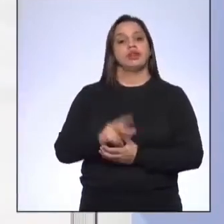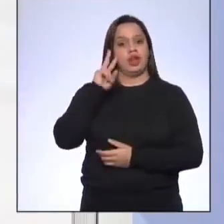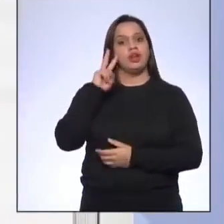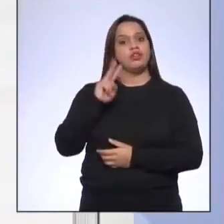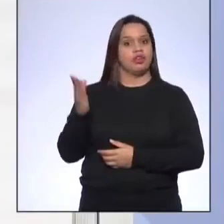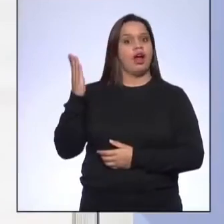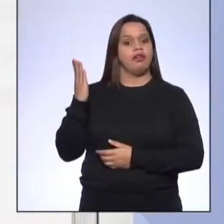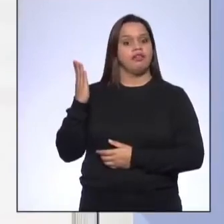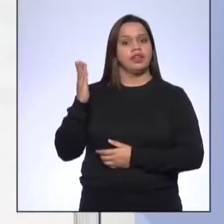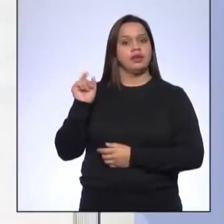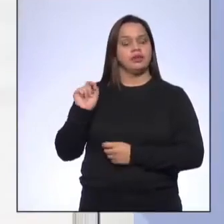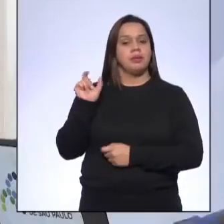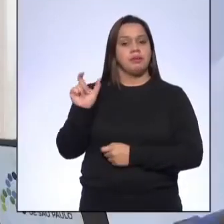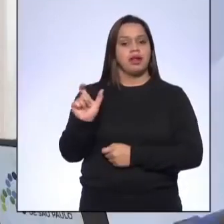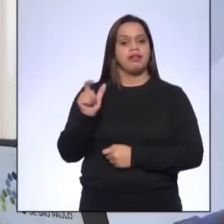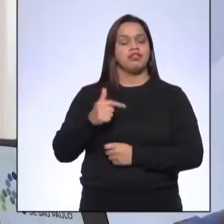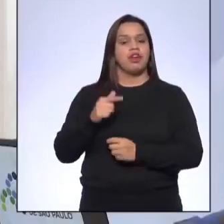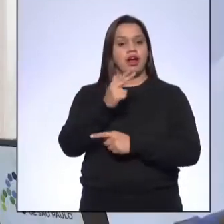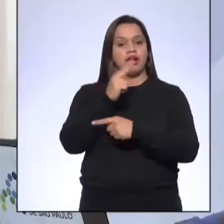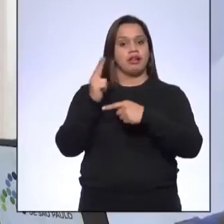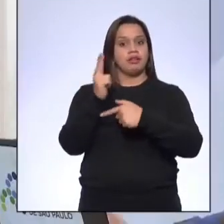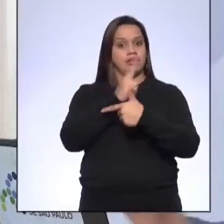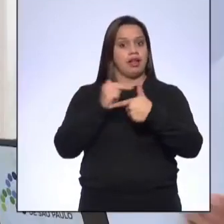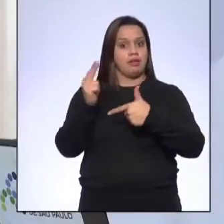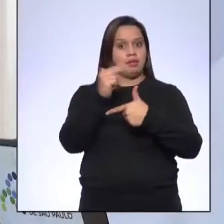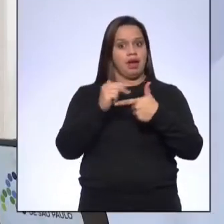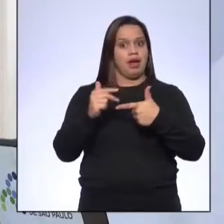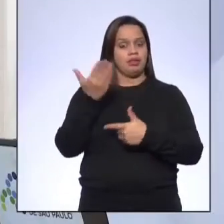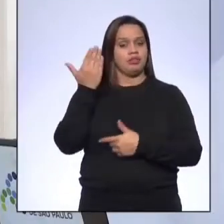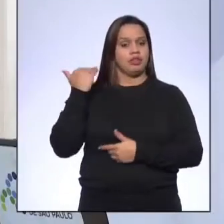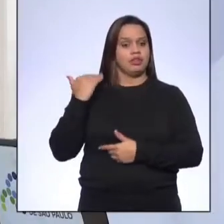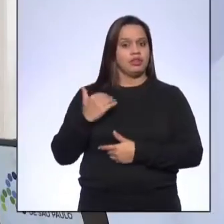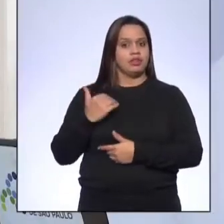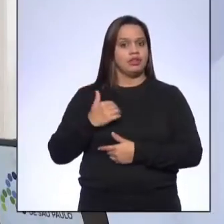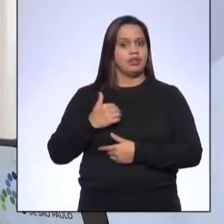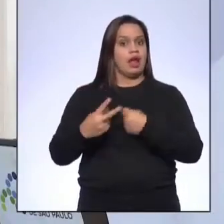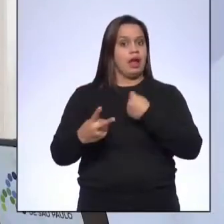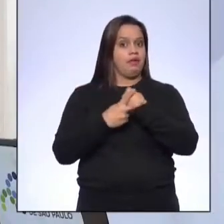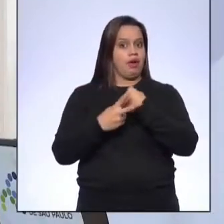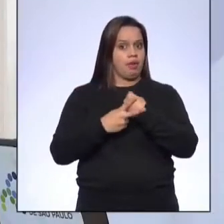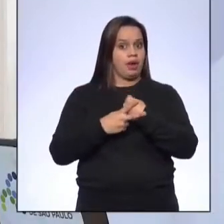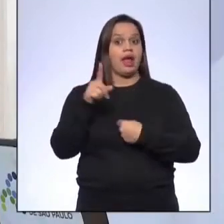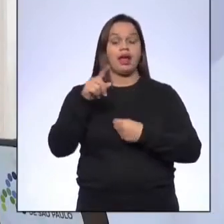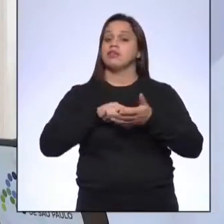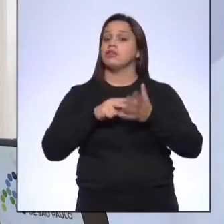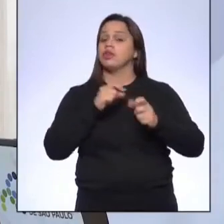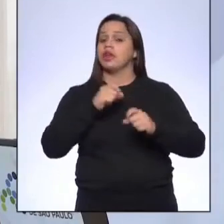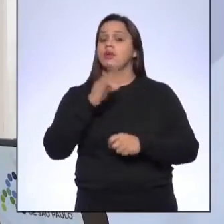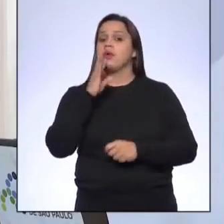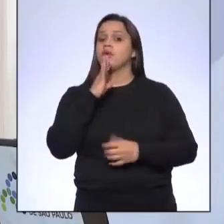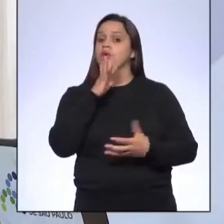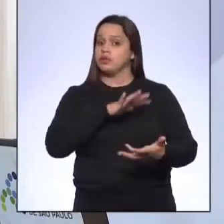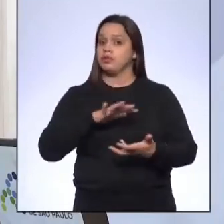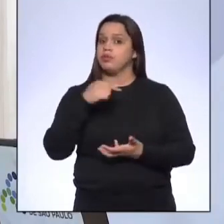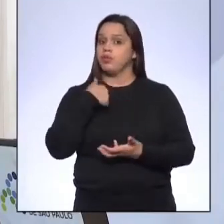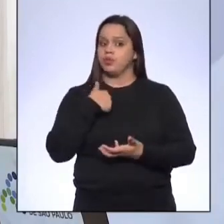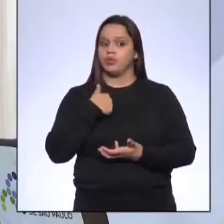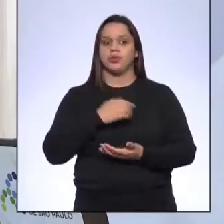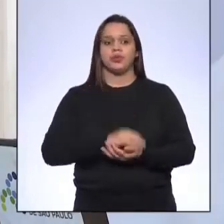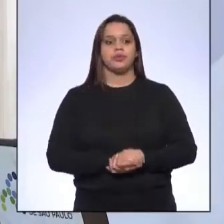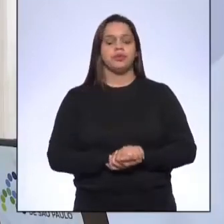vimos lá na imagem anterior. Lembra desse vocabulário? Isso é o meu conhecimento de mundo. No segundo parágrafo,